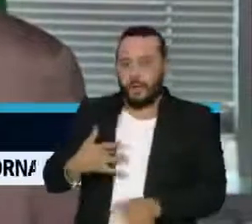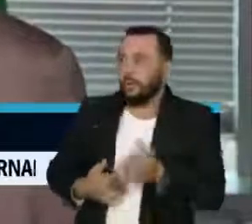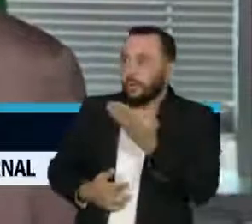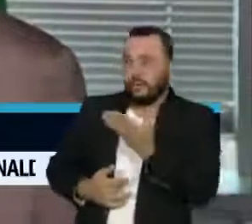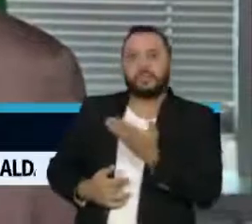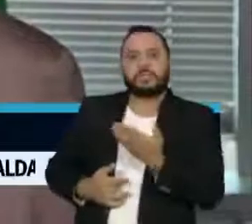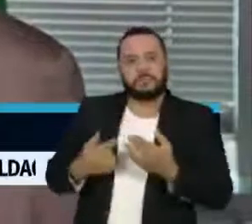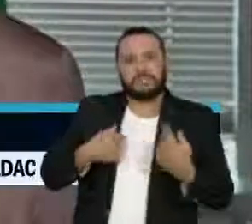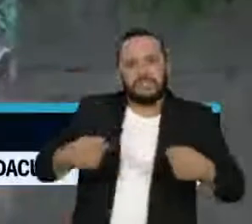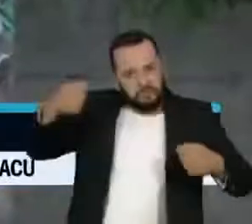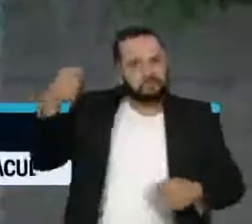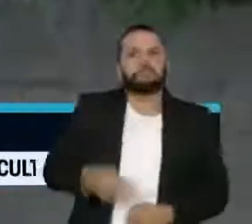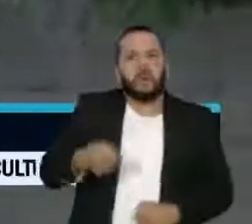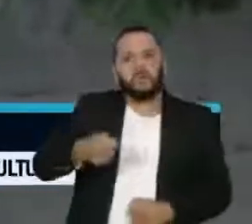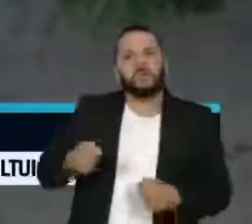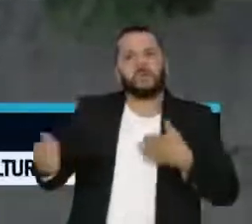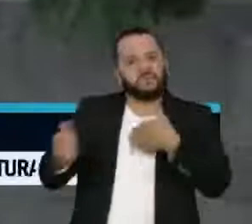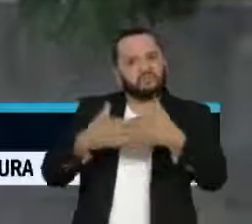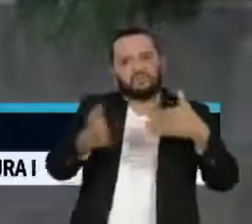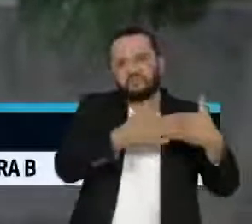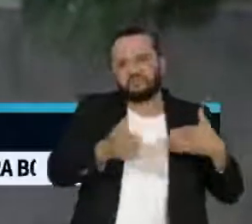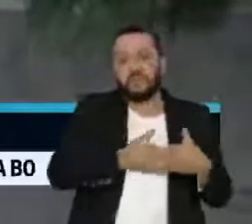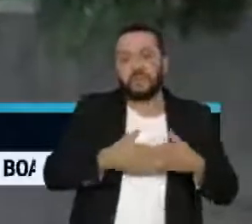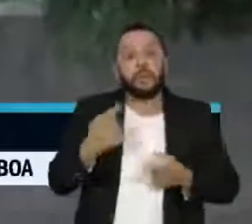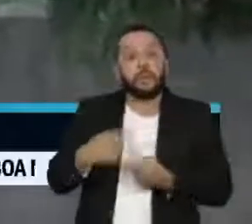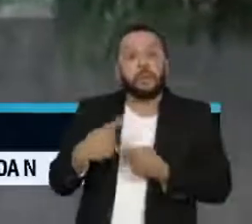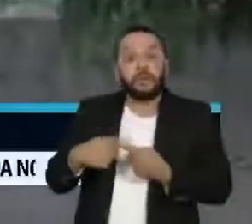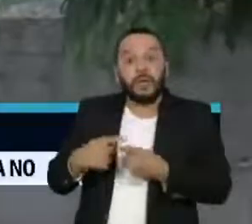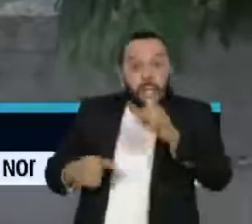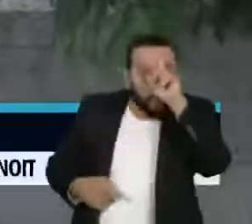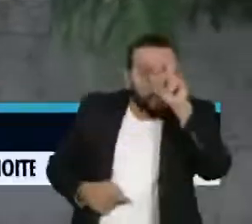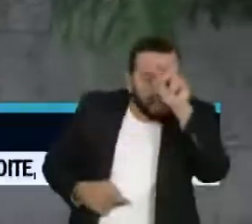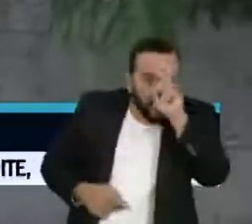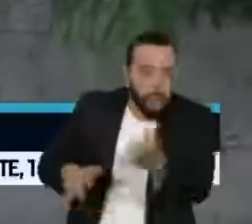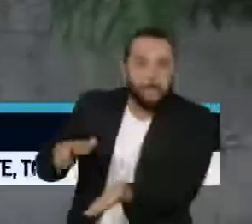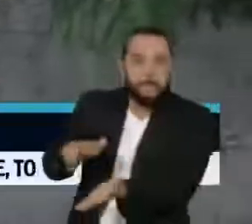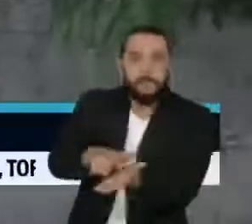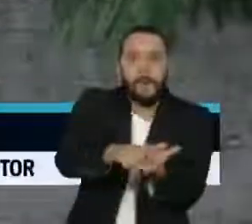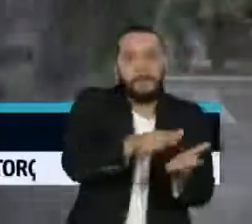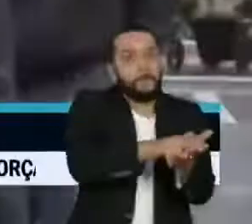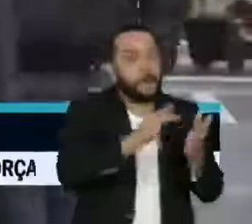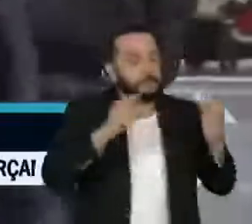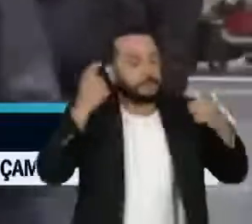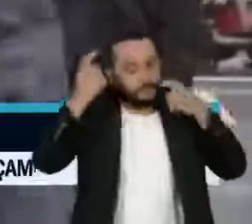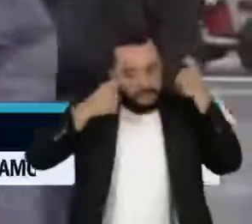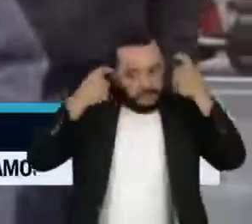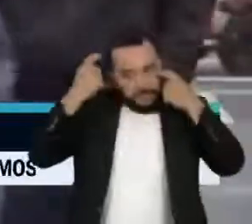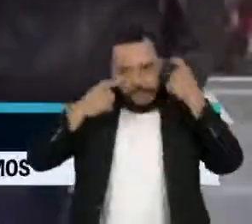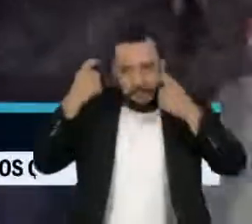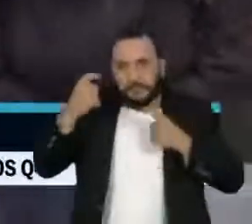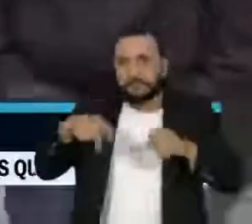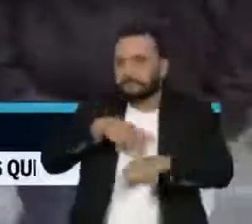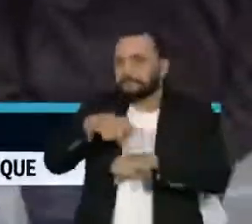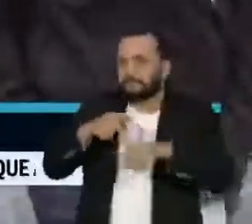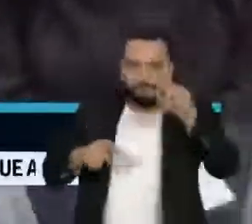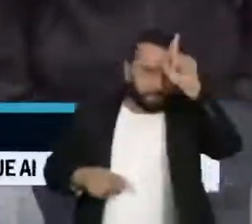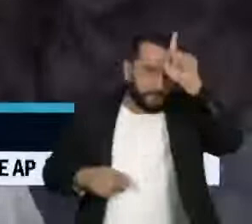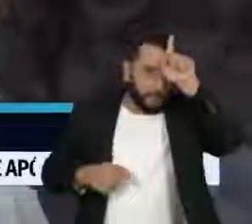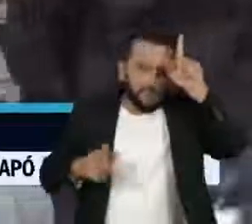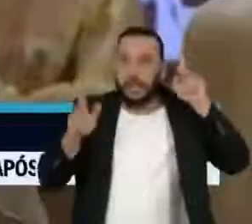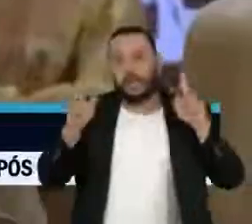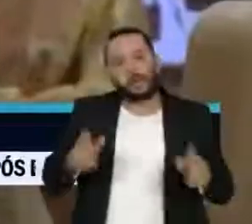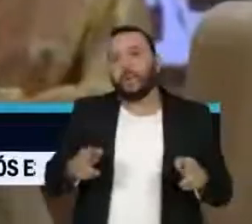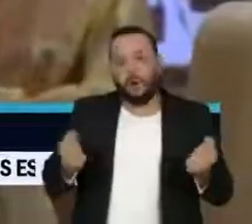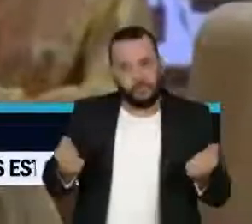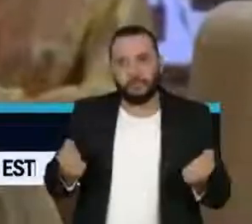de restrição à população, já que o aumento de pacientes nos hospitais é preocupante. A Alemanha tem o mesmo cenário